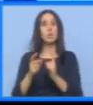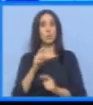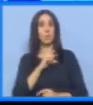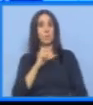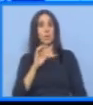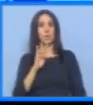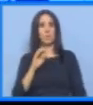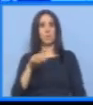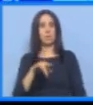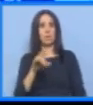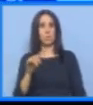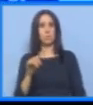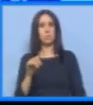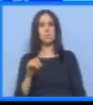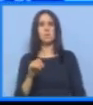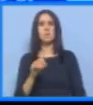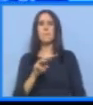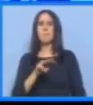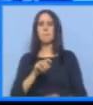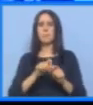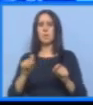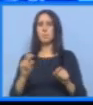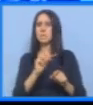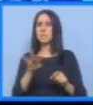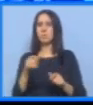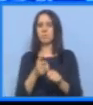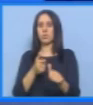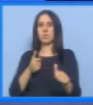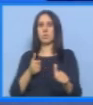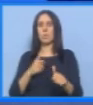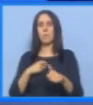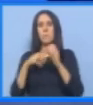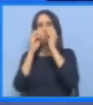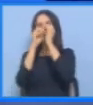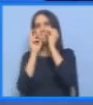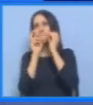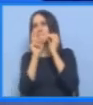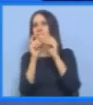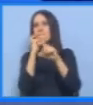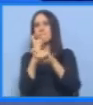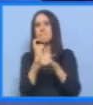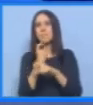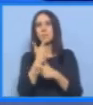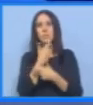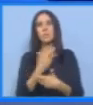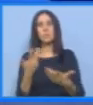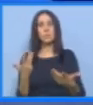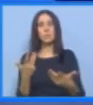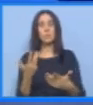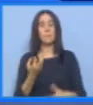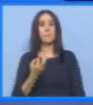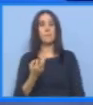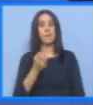Formigão permaneceu a uma distância de uns 300 metros, com o seu binóculo, a observar tudo. De maneira